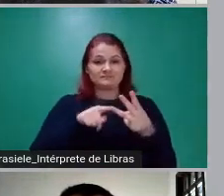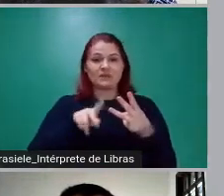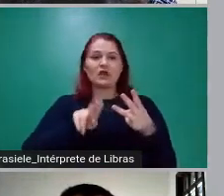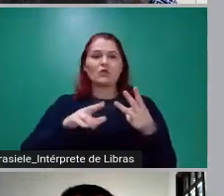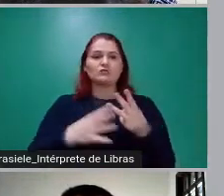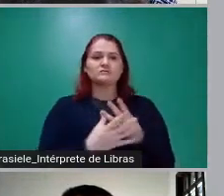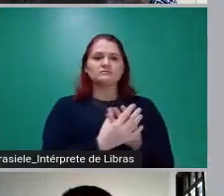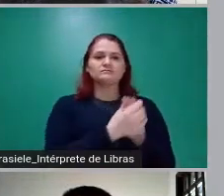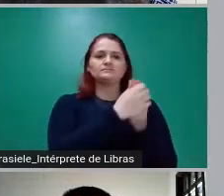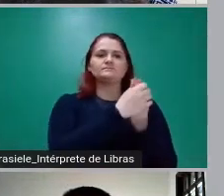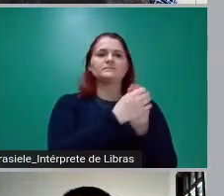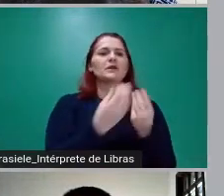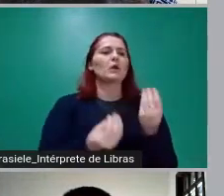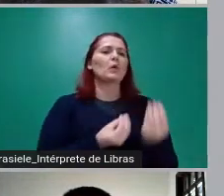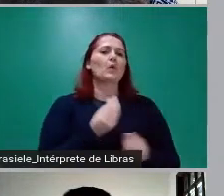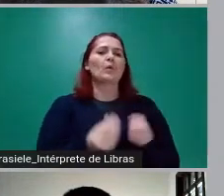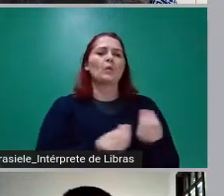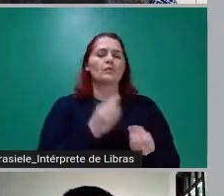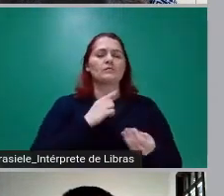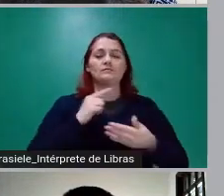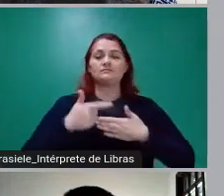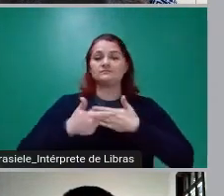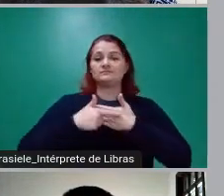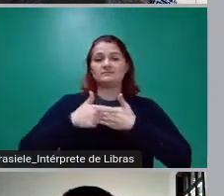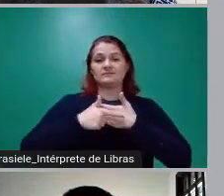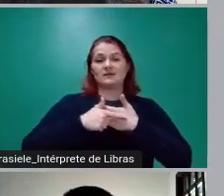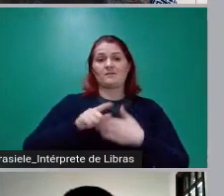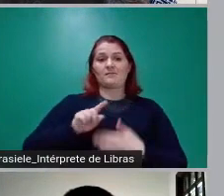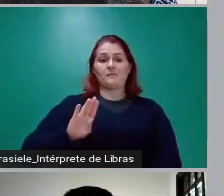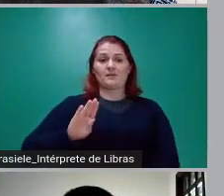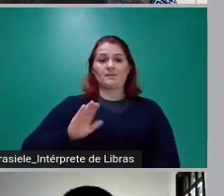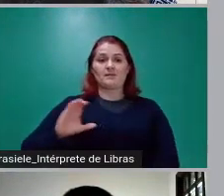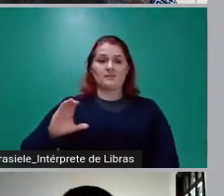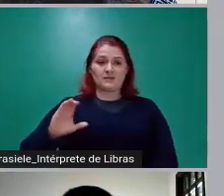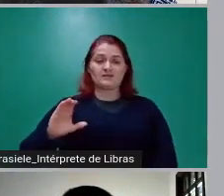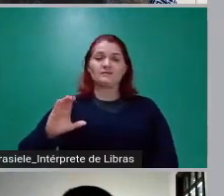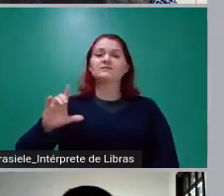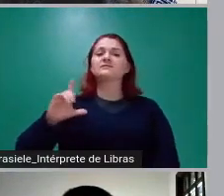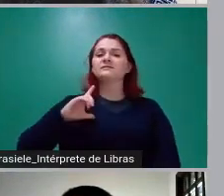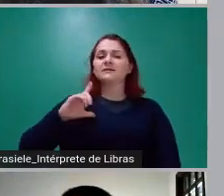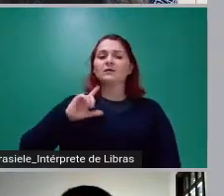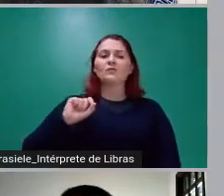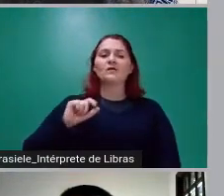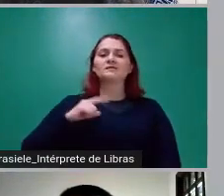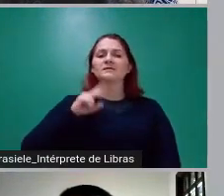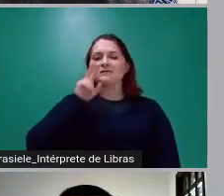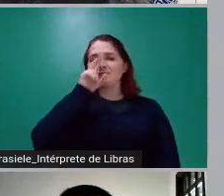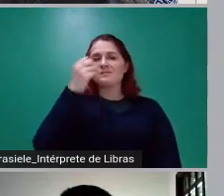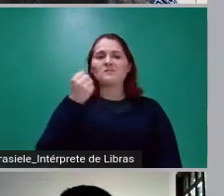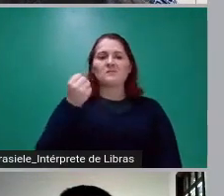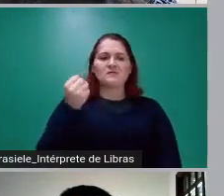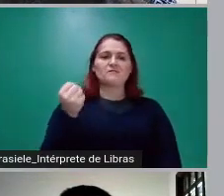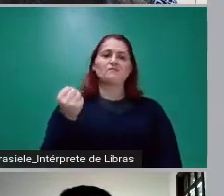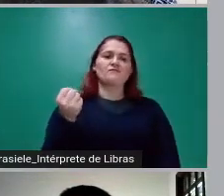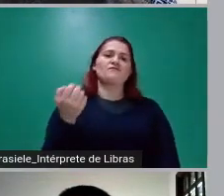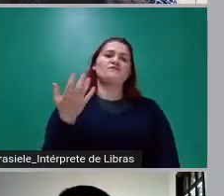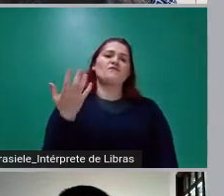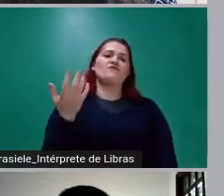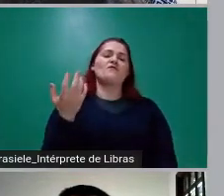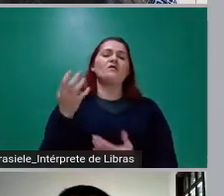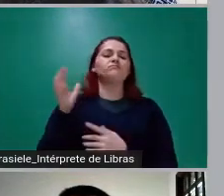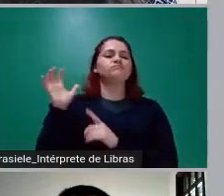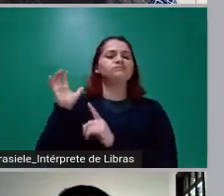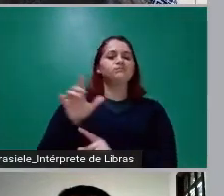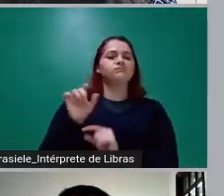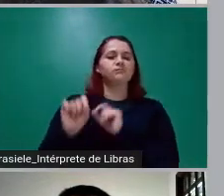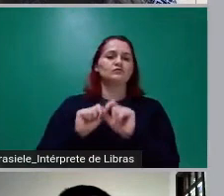Banco Central nesses governos e contextos, mas desde antes, ele dá-se uma forte oposição que faz frente a preceitos constitucionais